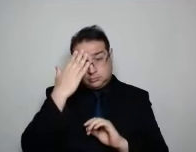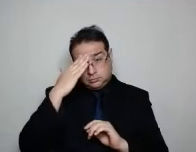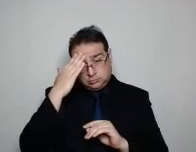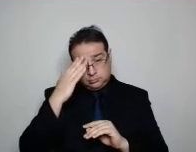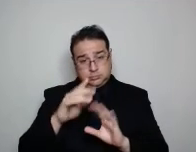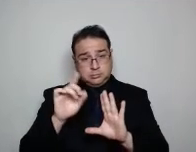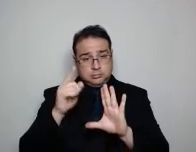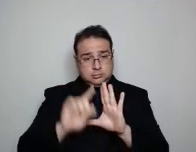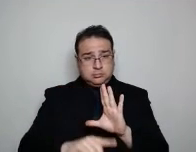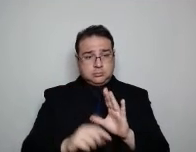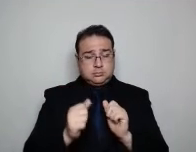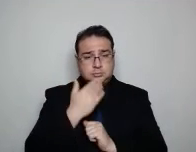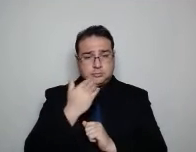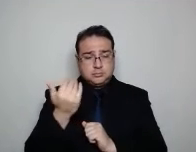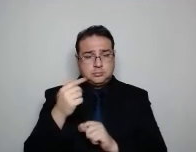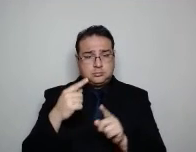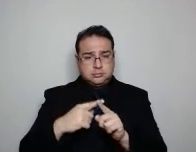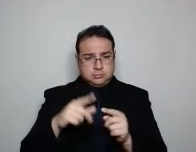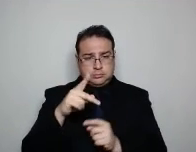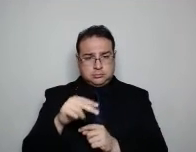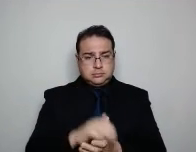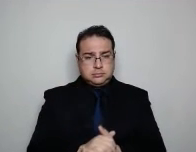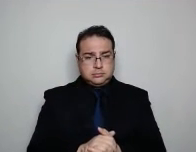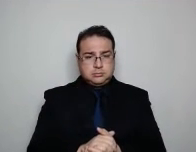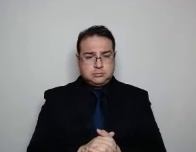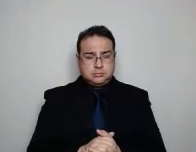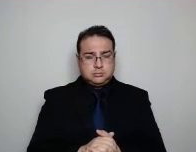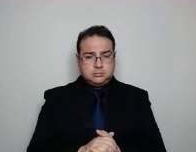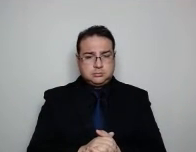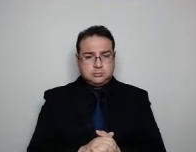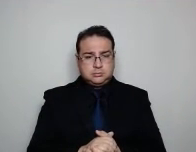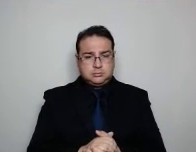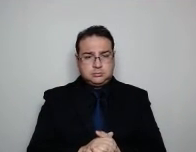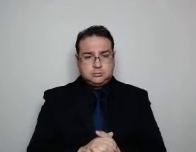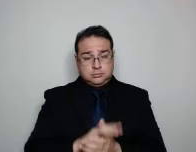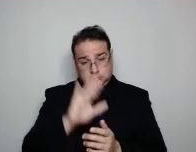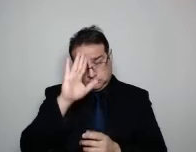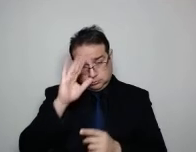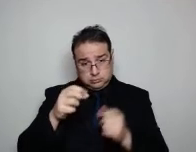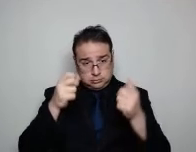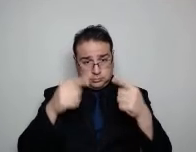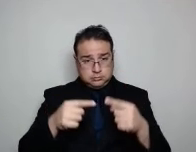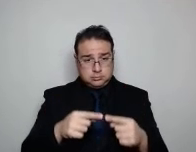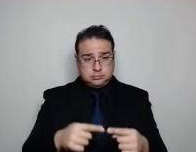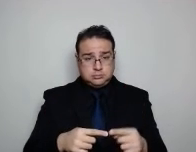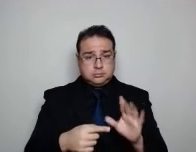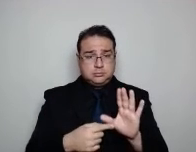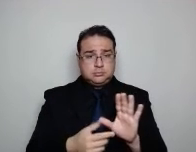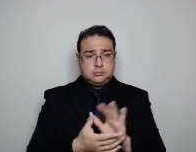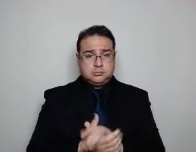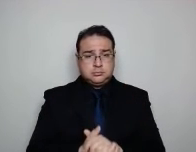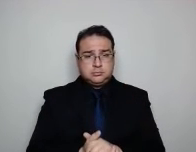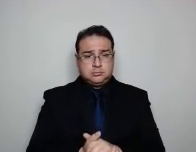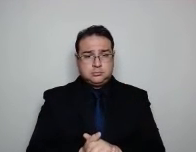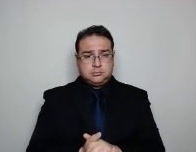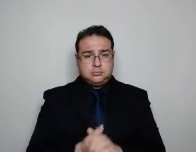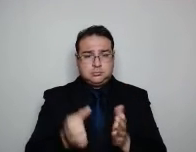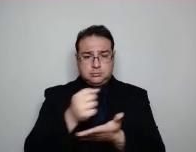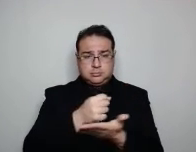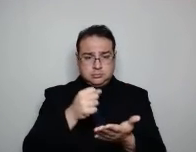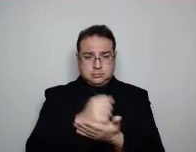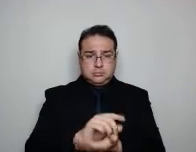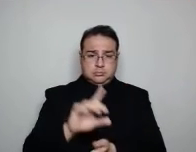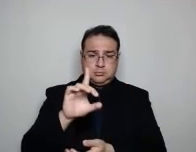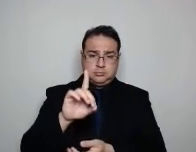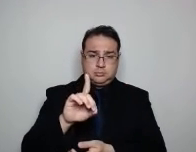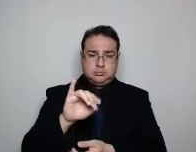favorável à parte. E, sobretudo, aqui eu ressalto a questão do fundamento da dignidade humana, do próprio